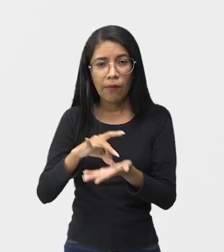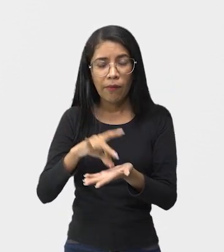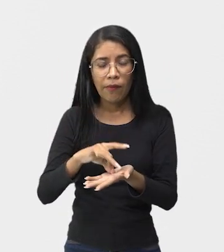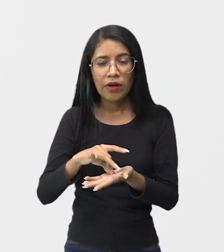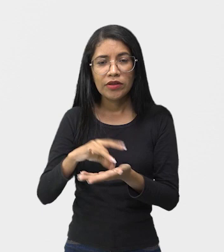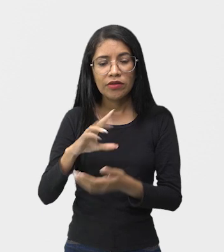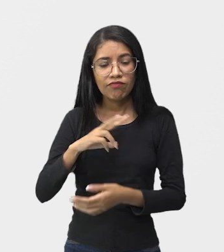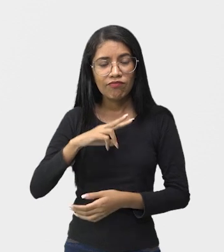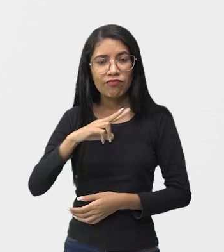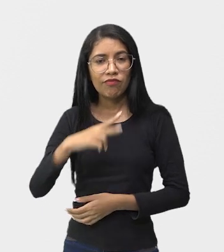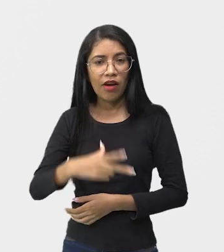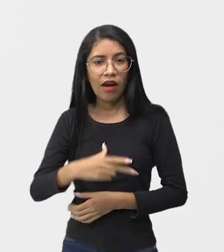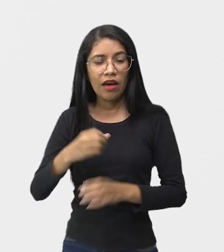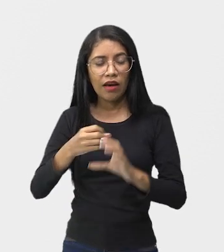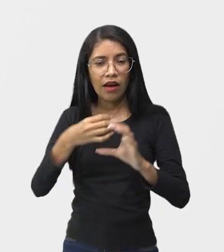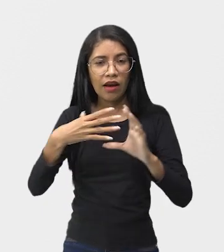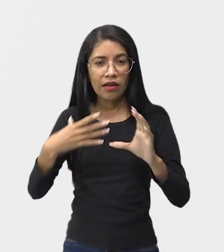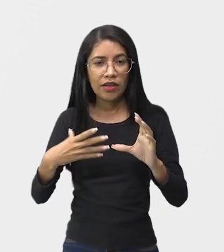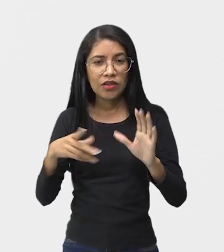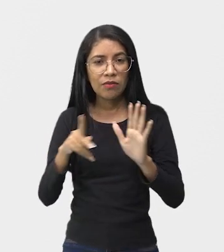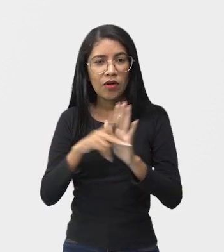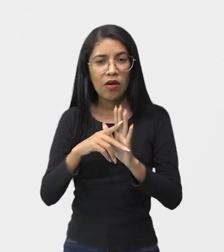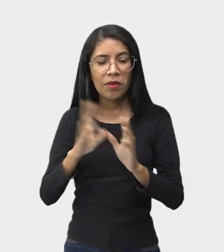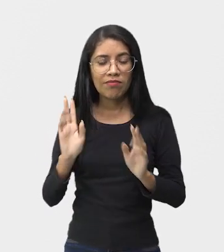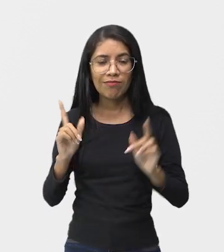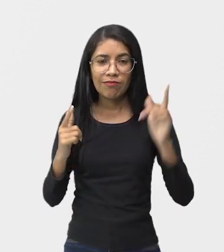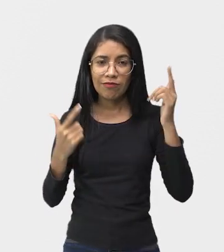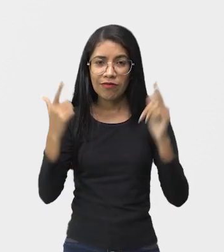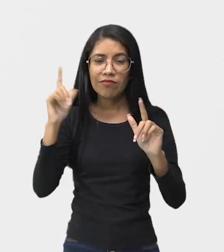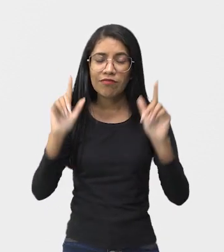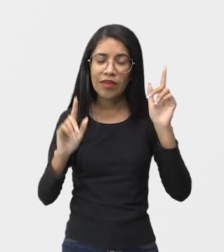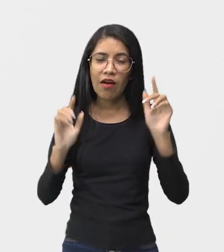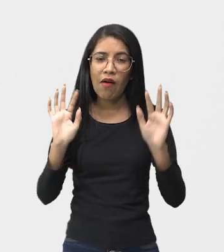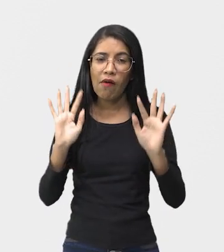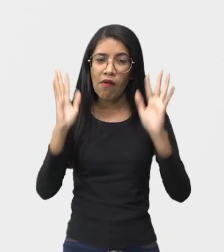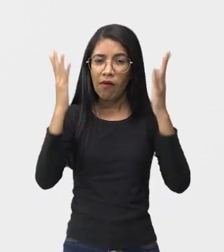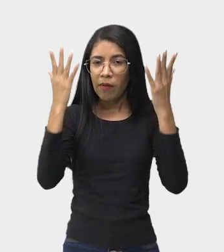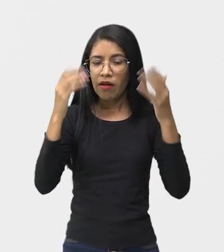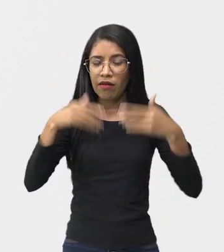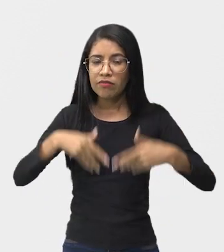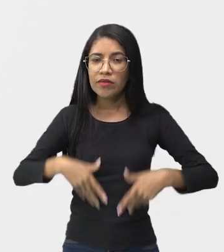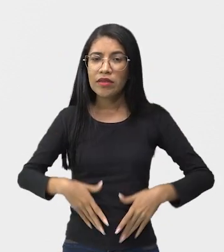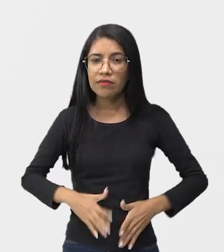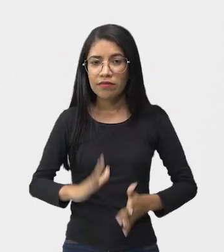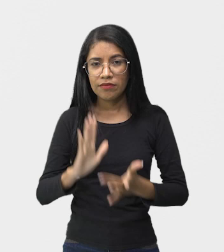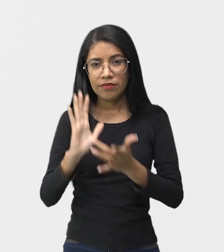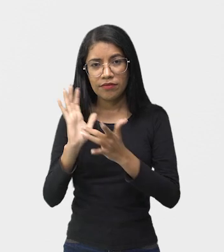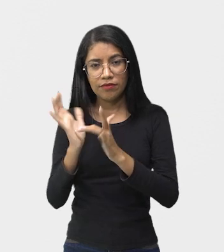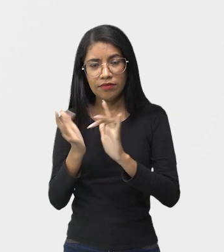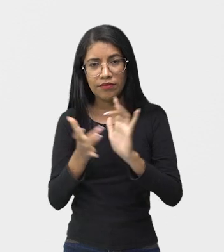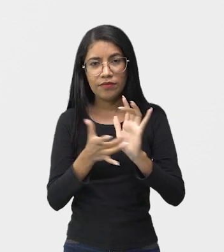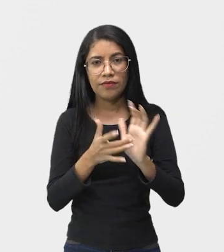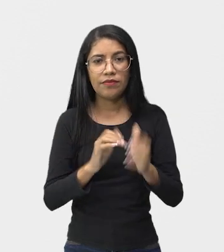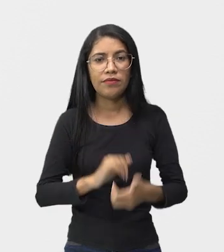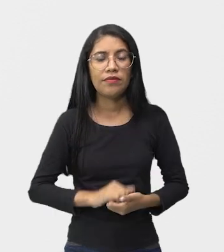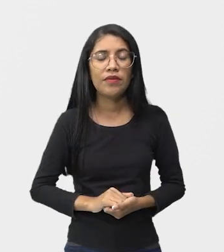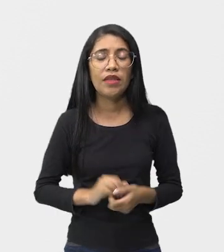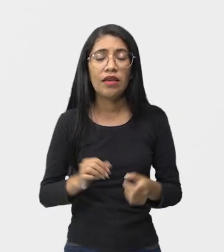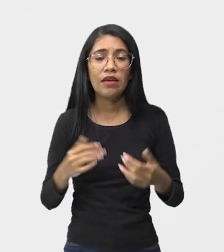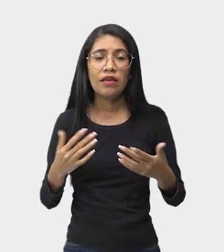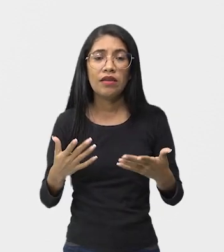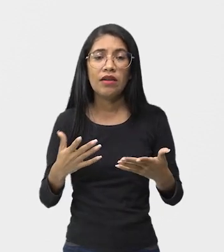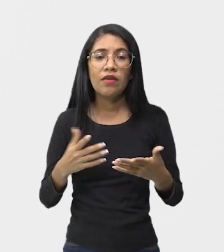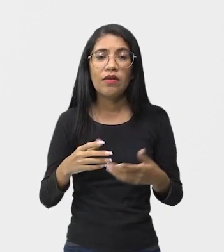portuguesa e tinha um caráter de diversão, simbolizando a comemoração do nascimento de Cristo.